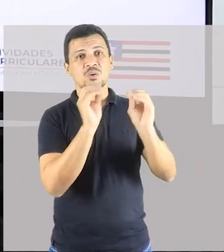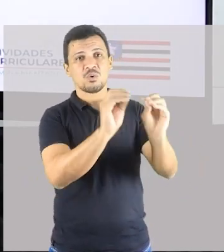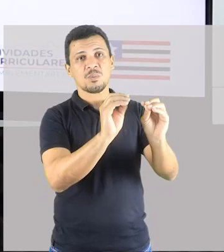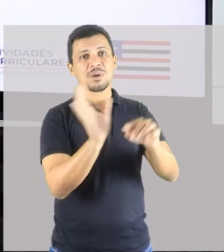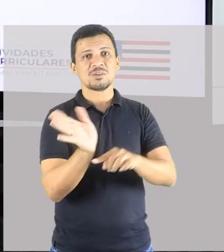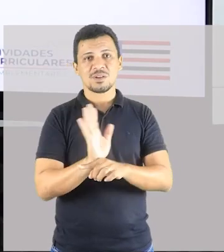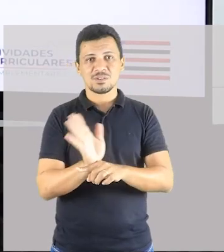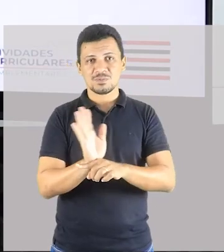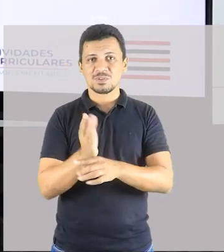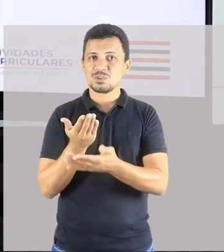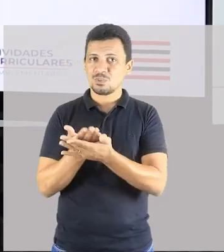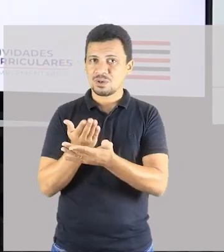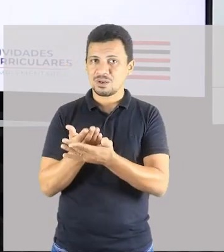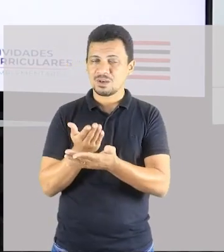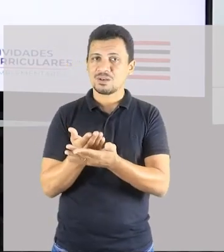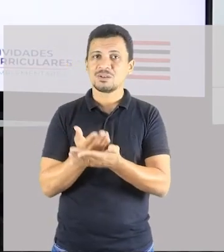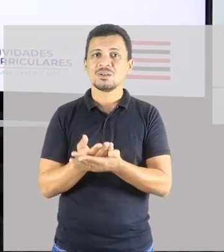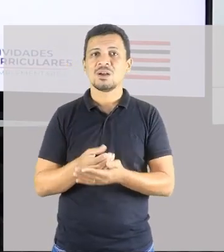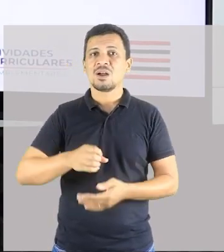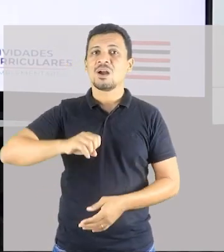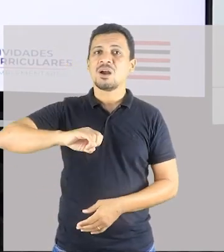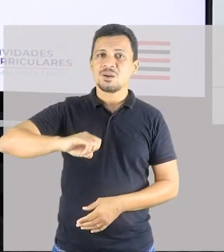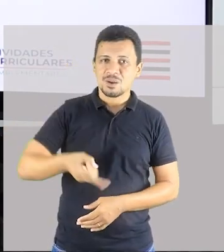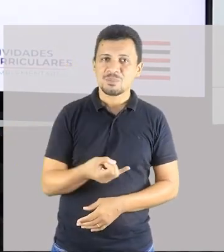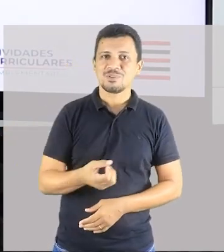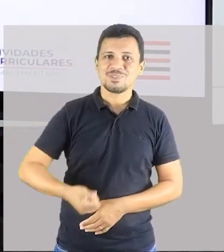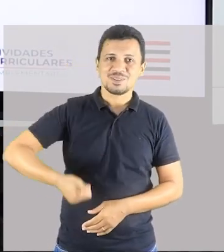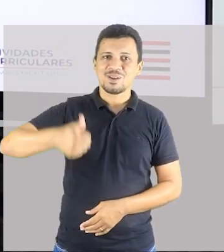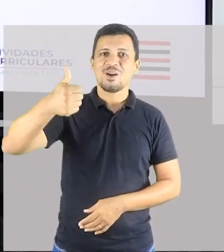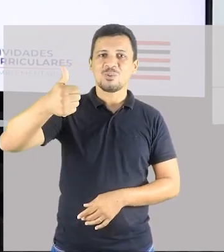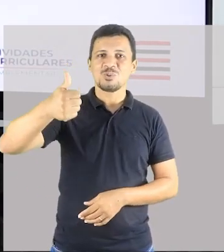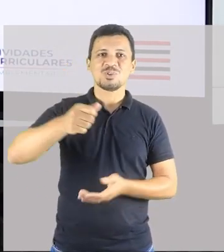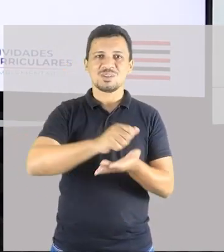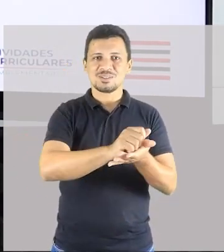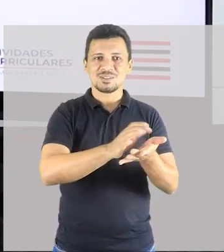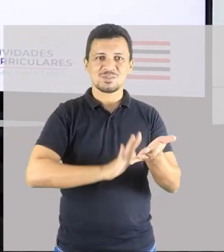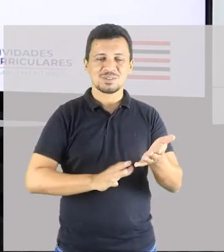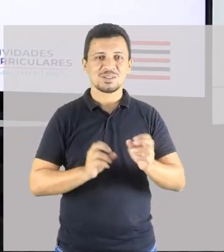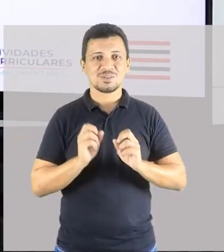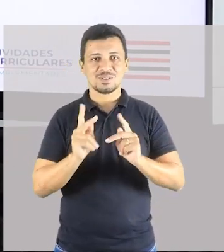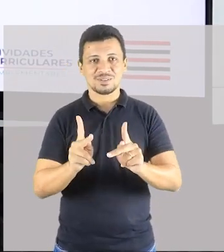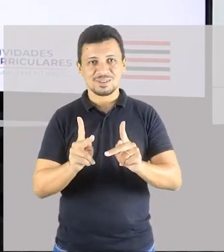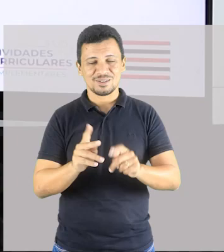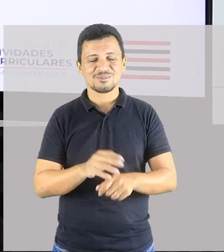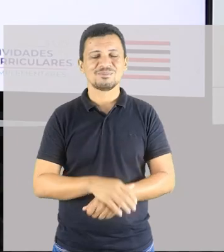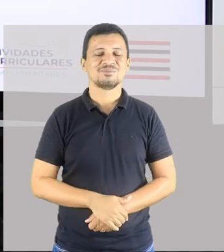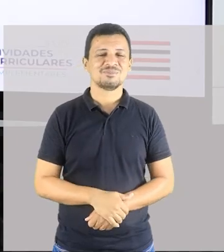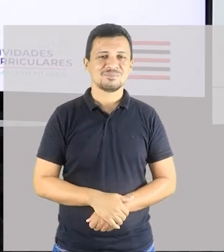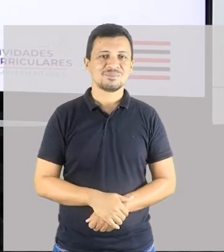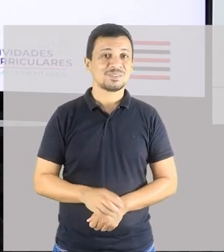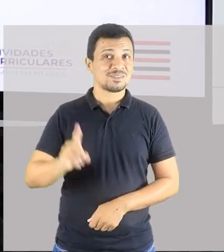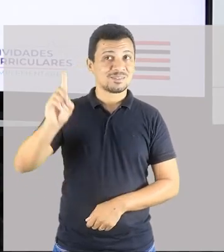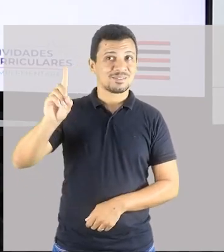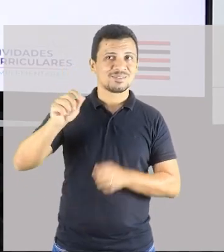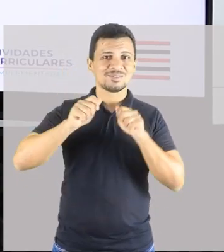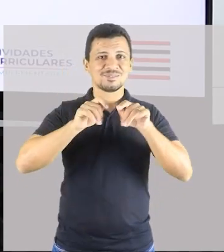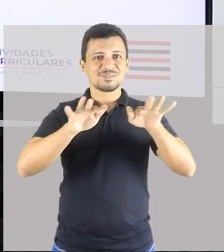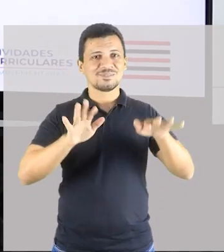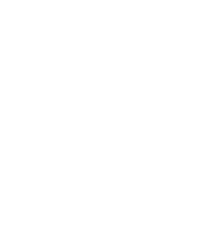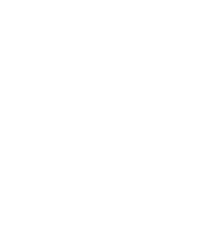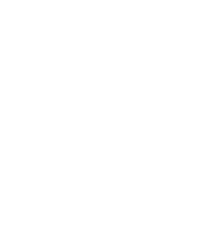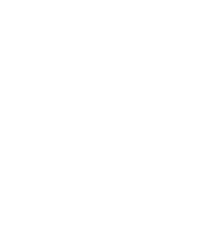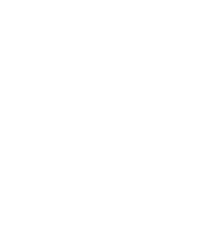os nossos vídeos, de curtir lá todas as atividades, beleza? E até a próxima, fiquem com Deus.